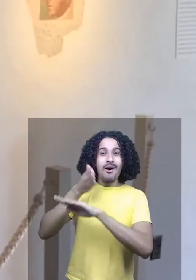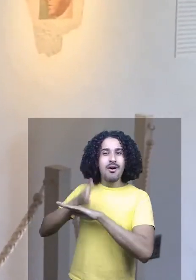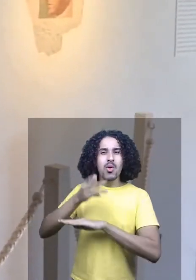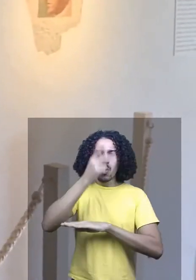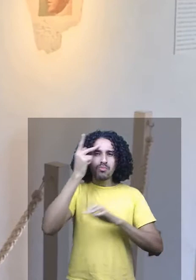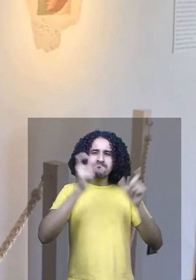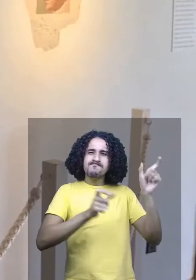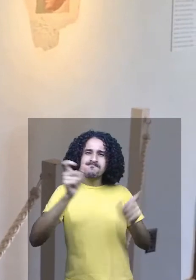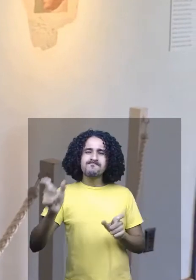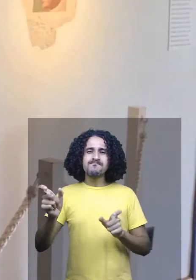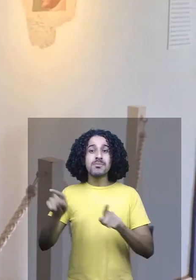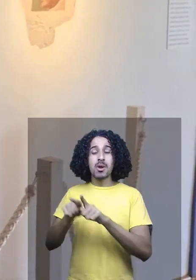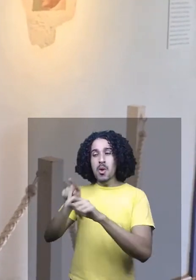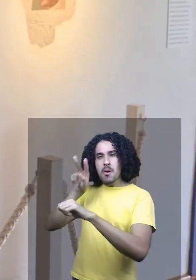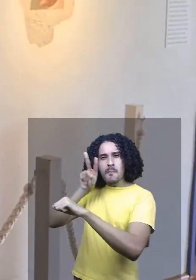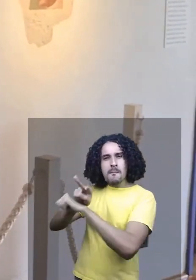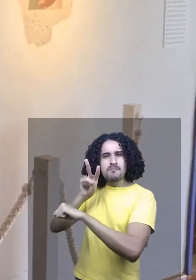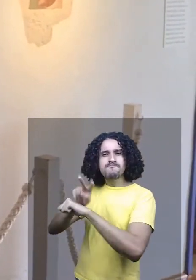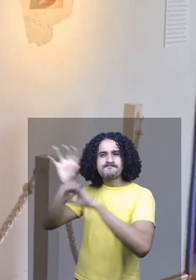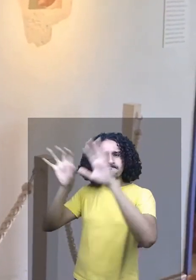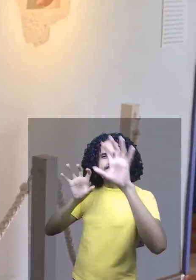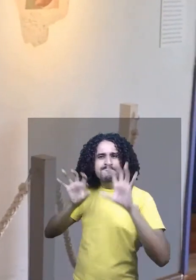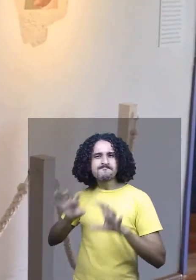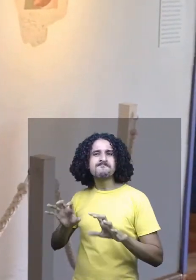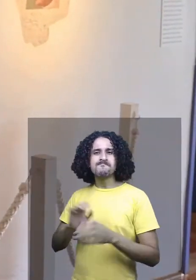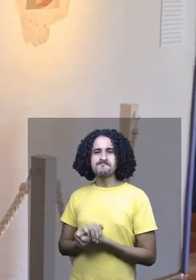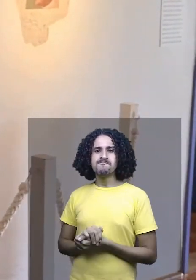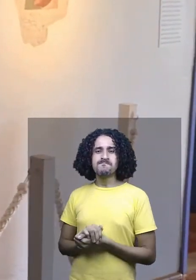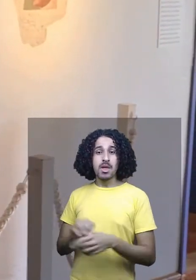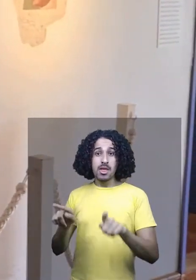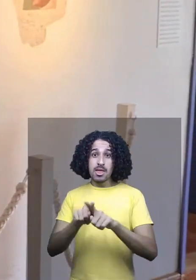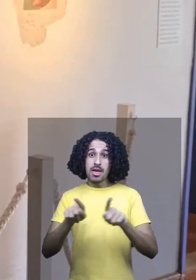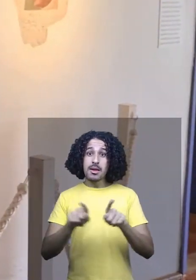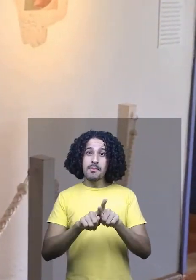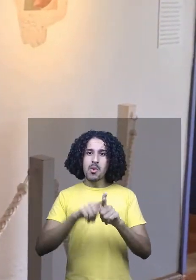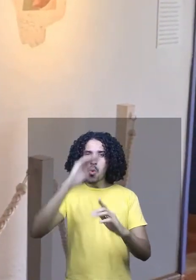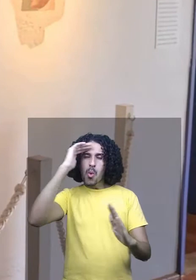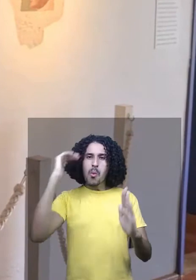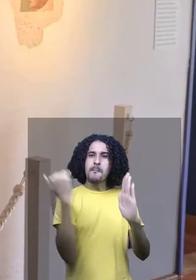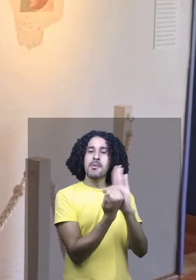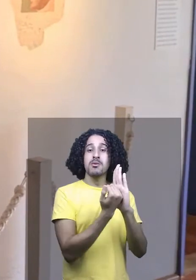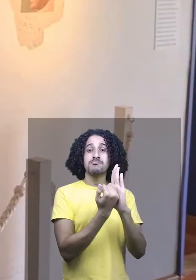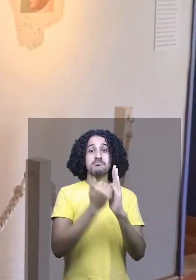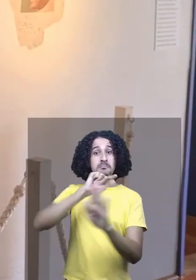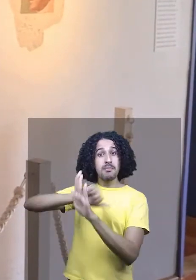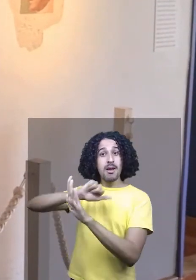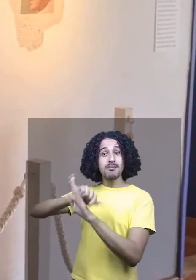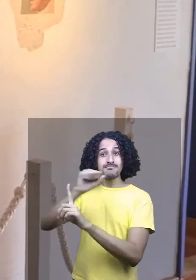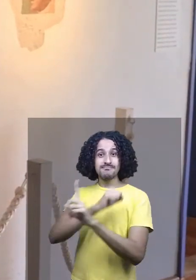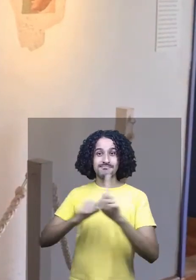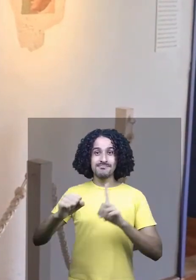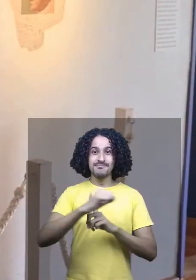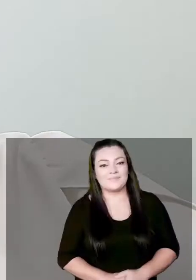acessível a todos, um local onde preserve o seu acervo, o seu patrimônio e que também cumpra a sua